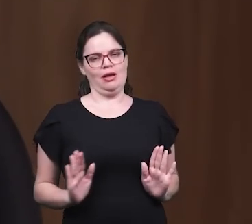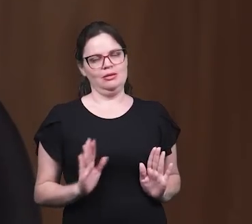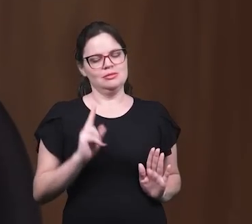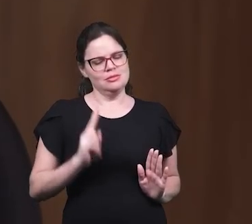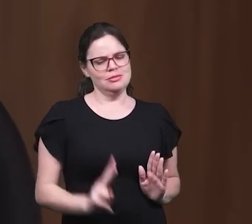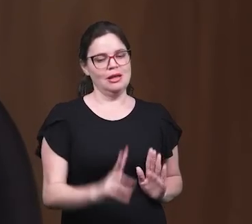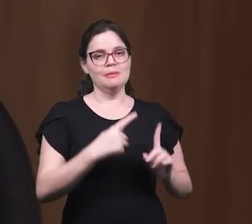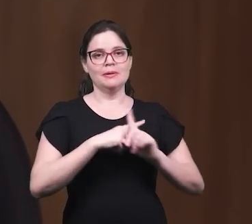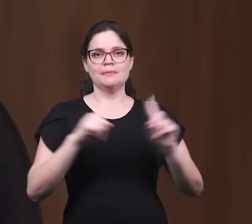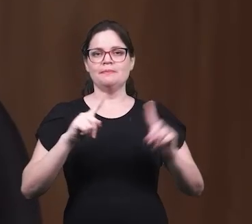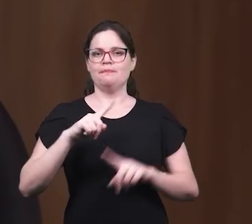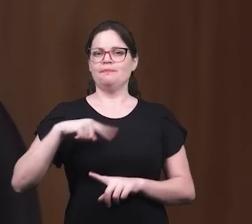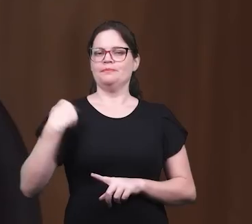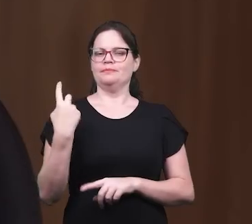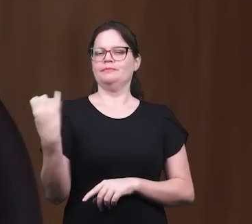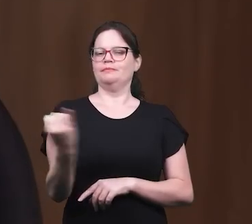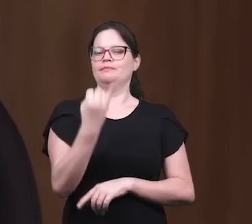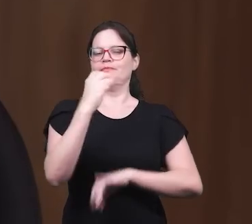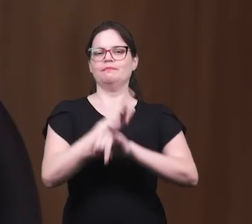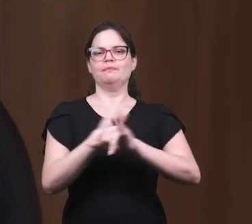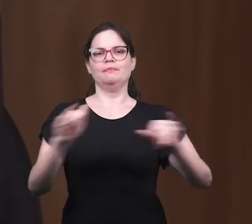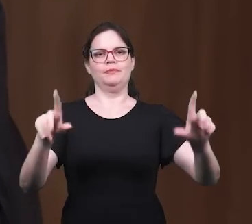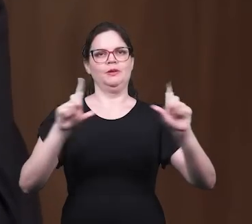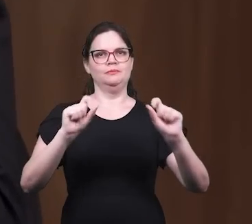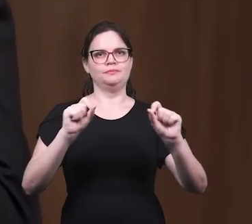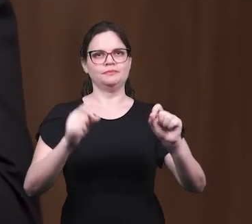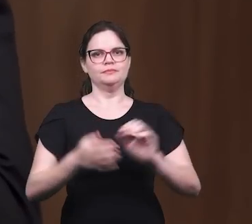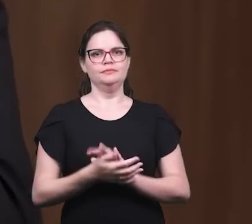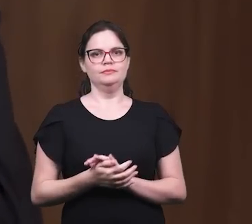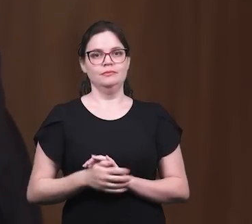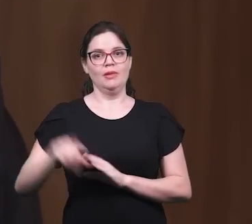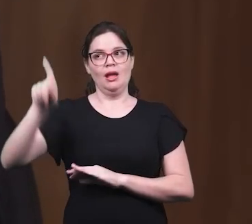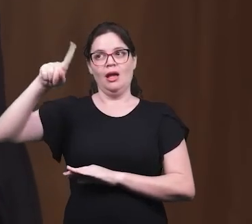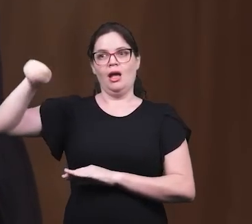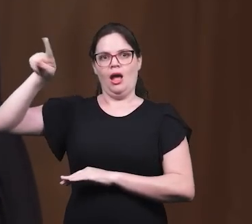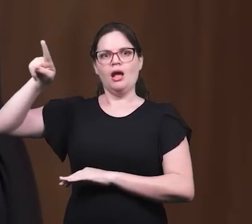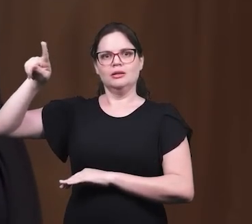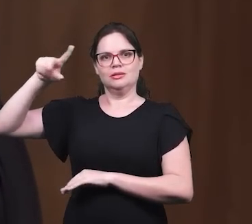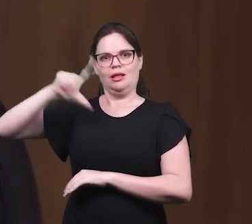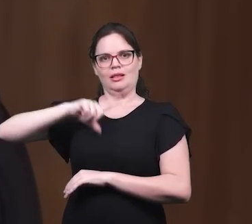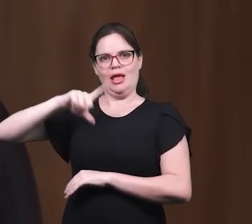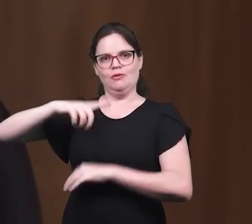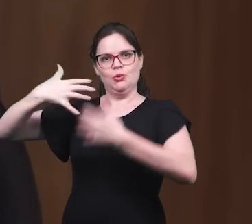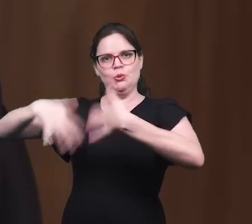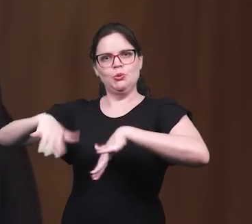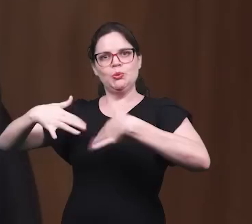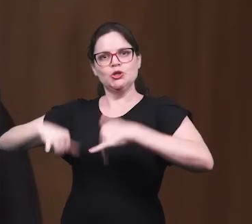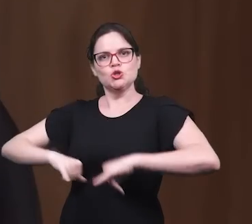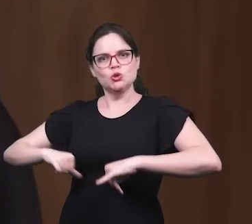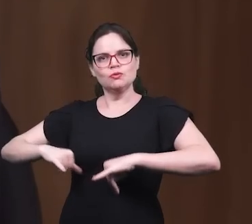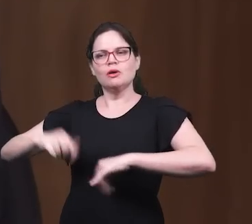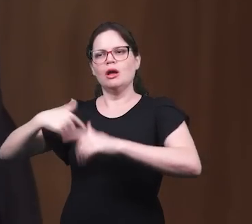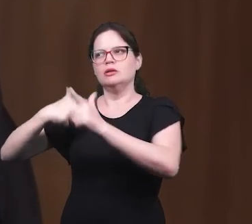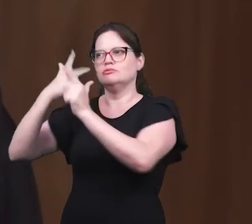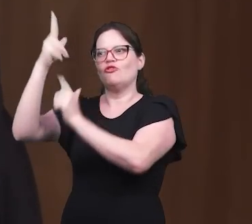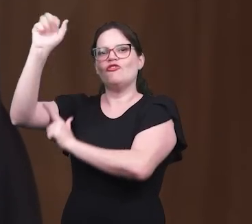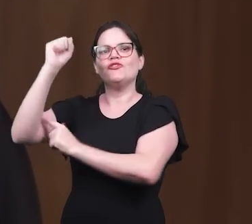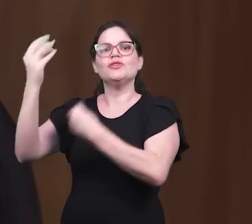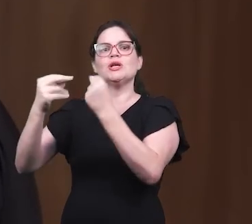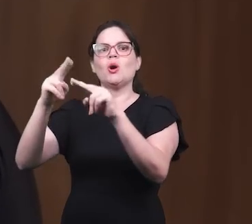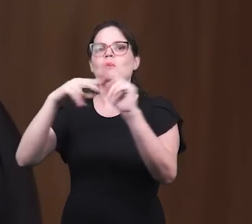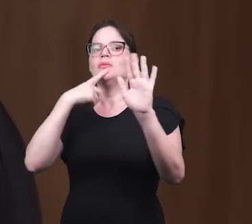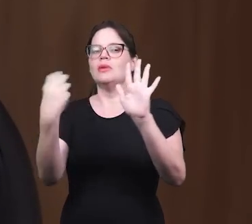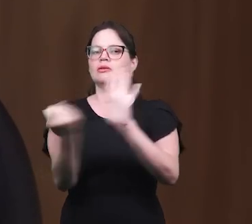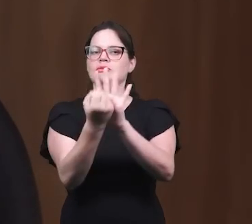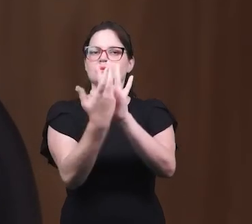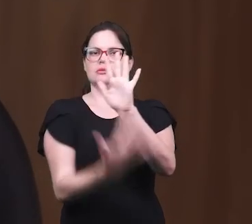coisa. Esses aí que vieram, não é, de grande tribulação, de uma tríplice, eles lavaram as suas vestiduras